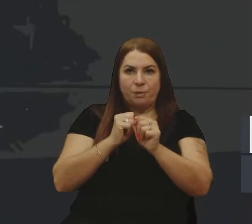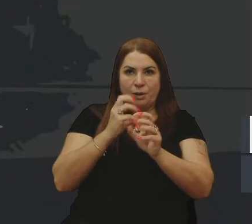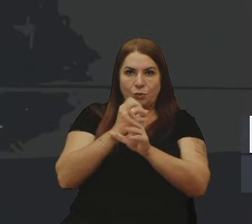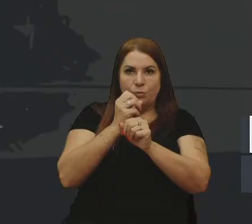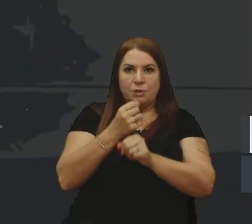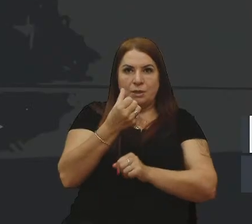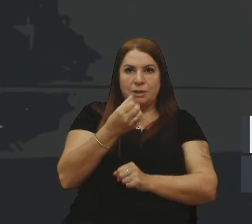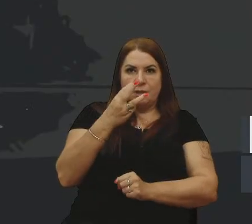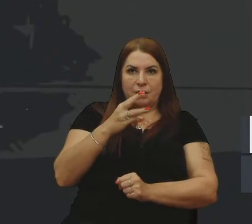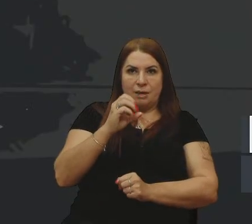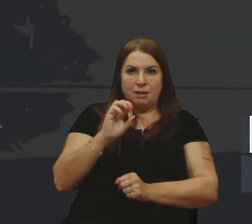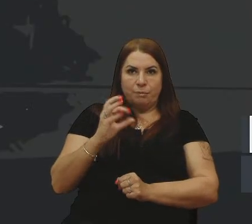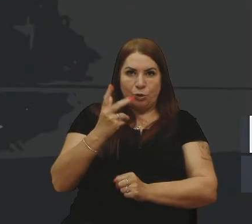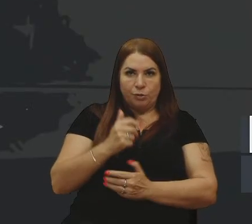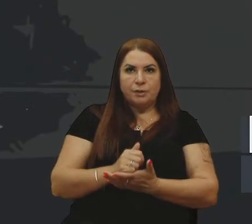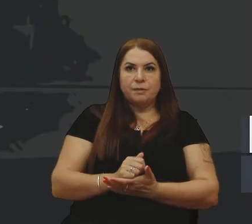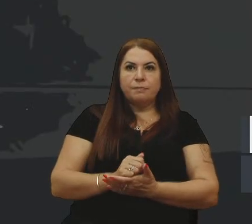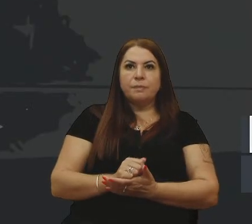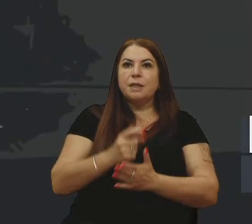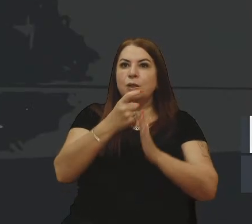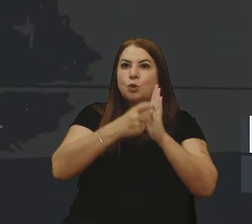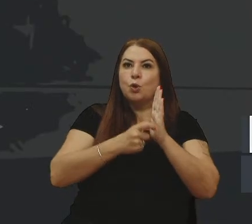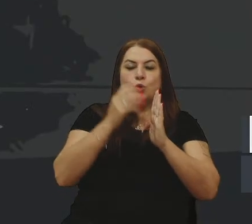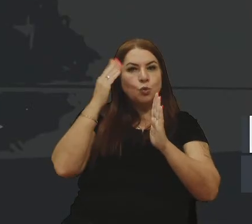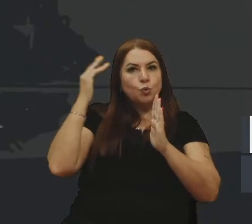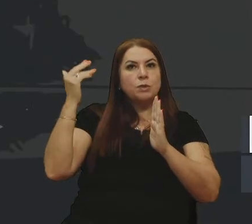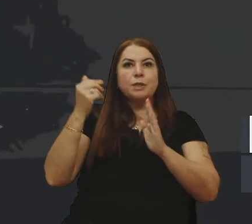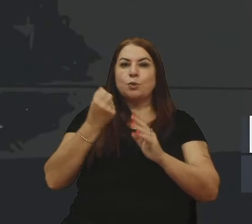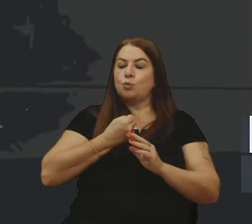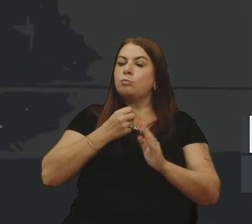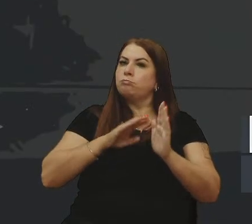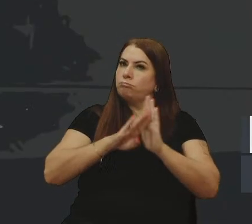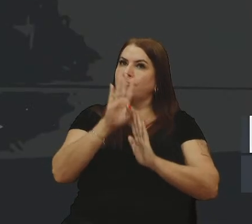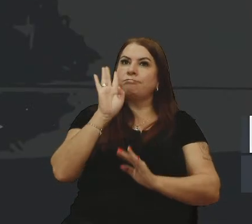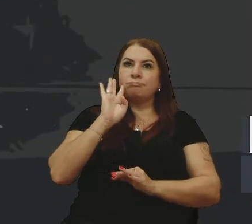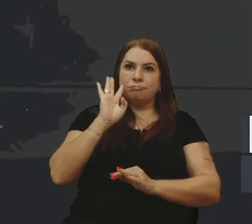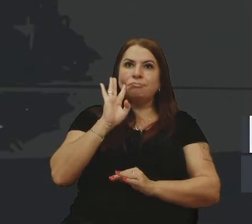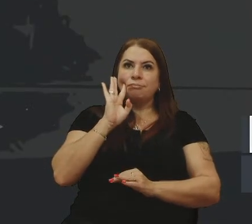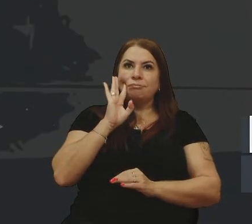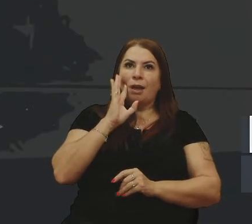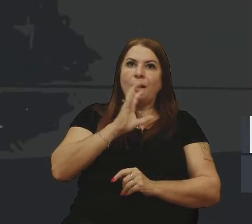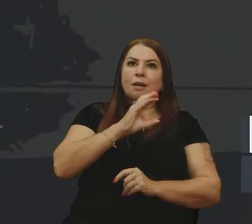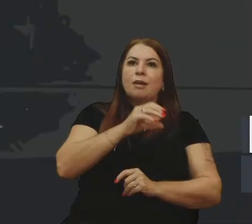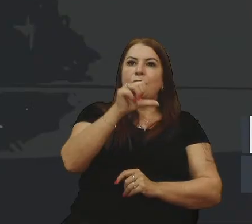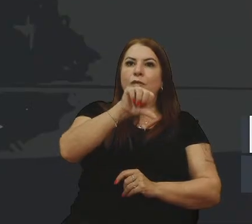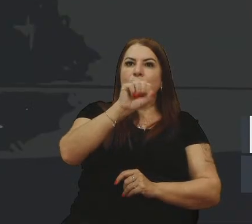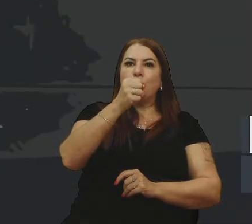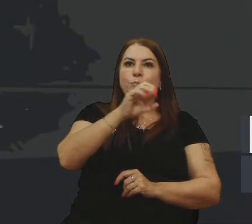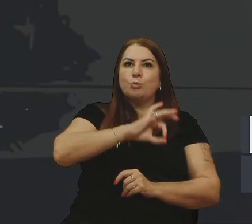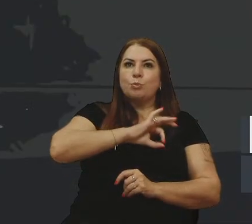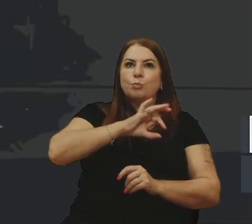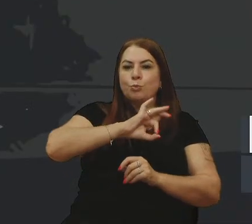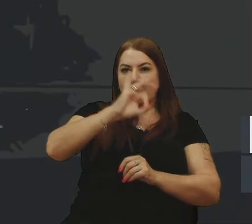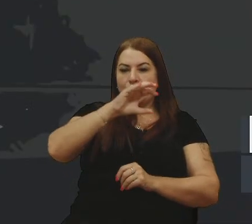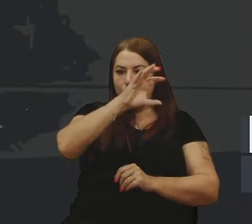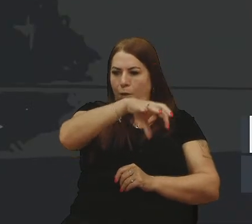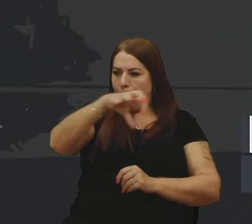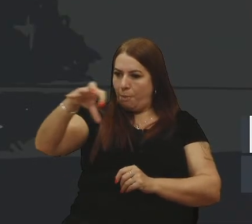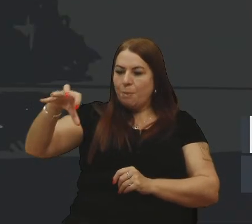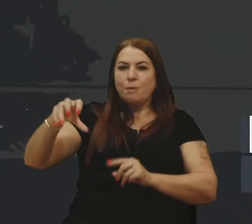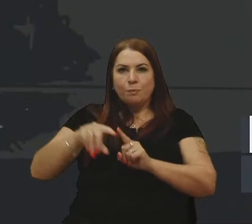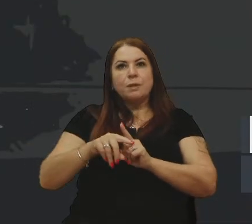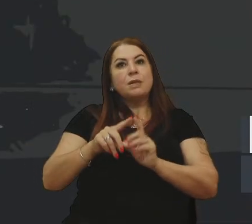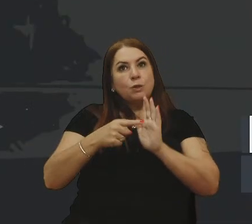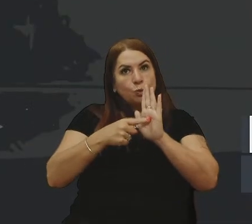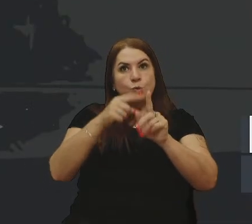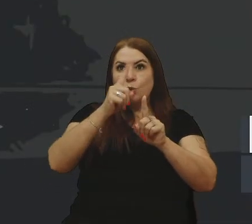30 milhões. E a nossa taxa de sucesso, que eu acho que é um número bem interessante para franquias, é 98%. E esse é um indicador